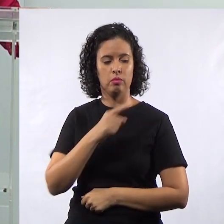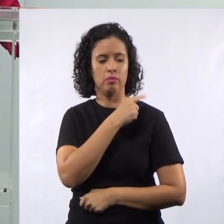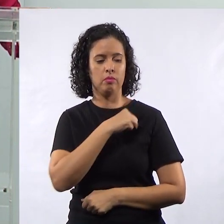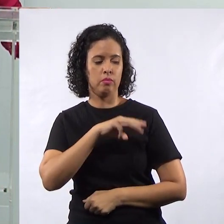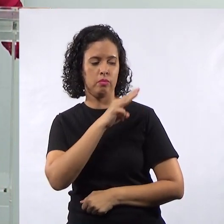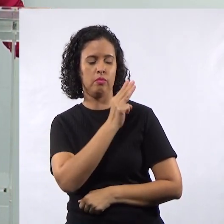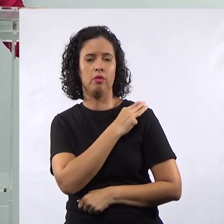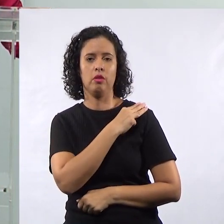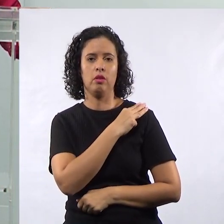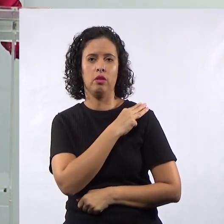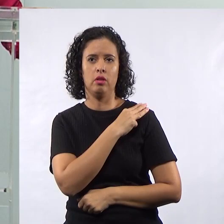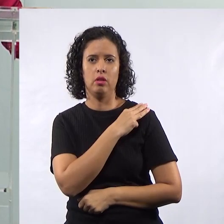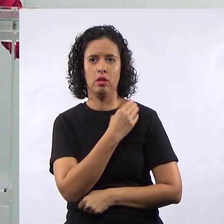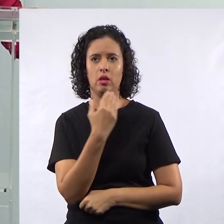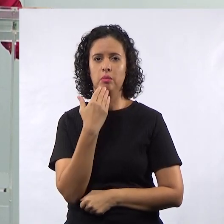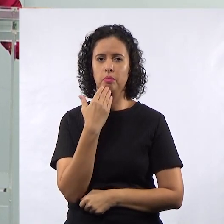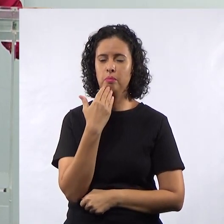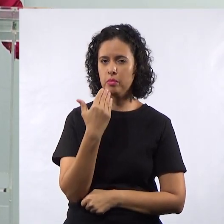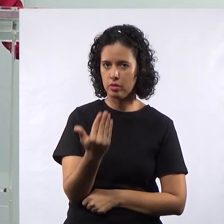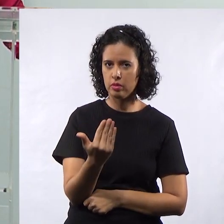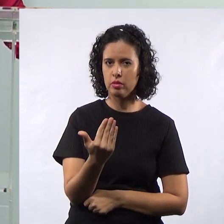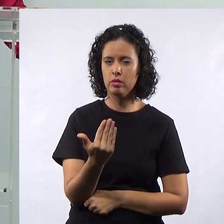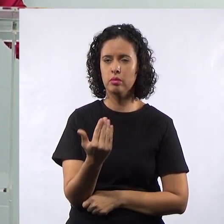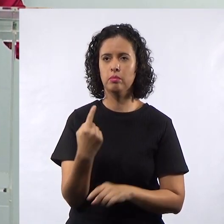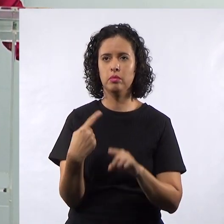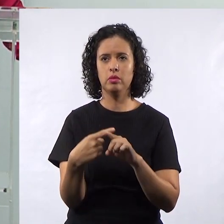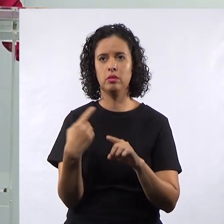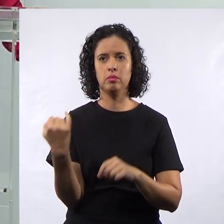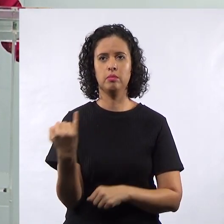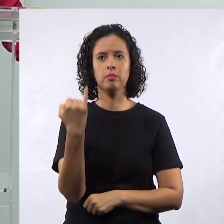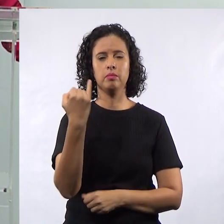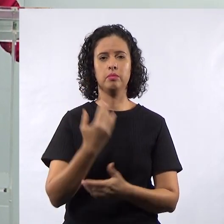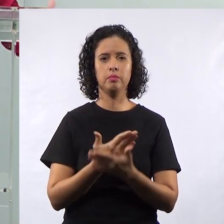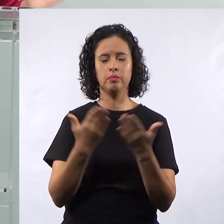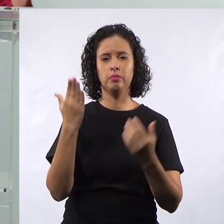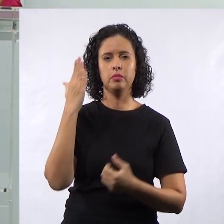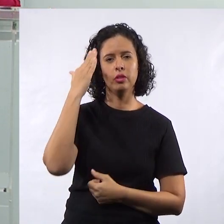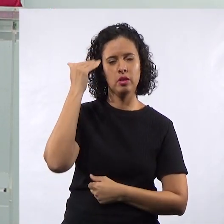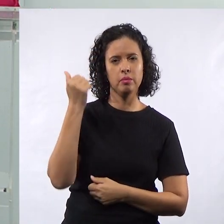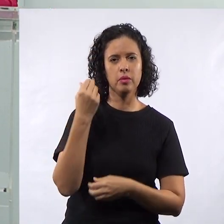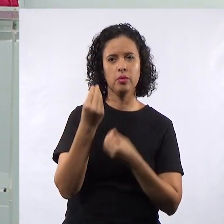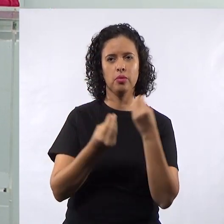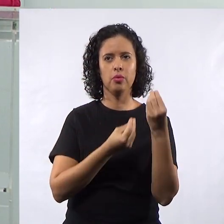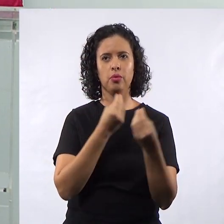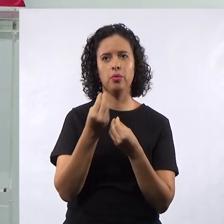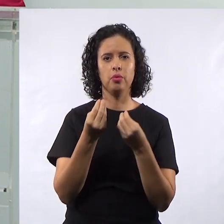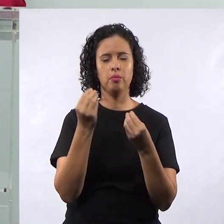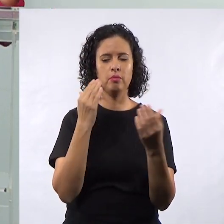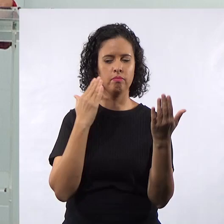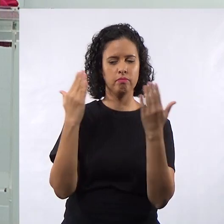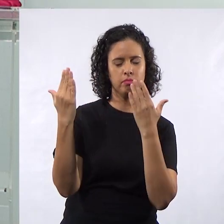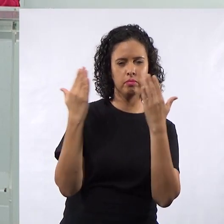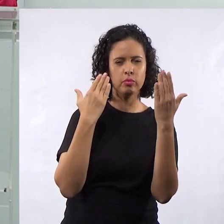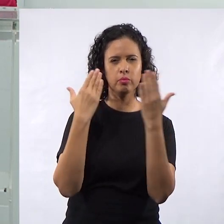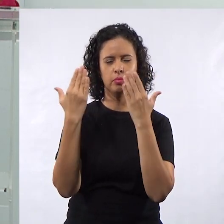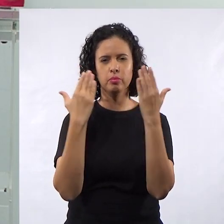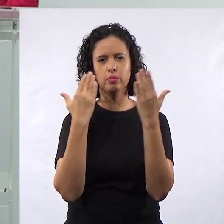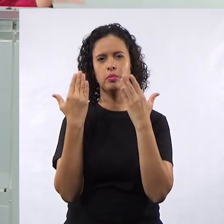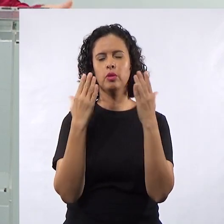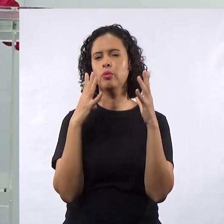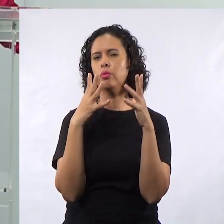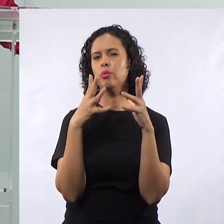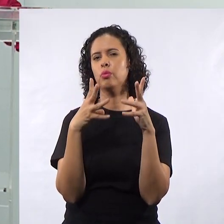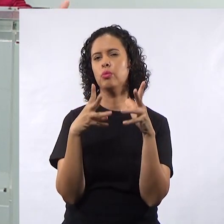por exemplo, cobrando essa lei, porque é de extrema importância para vocês saberem como que funciona a analogia, ela traz tudo